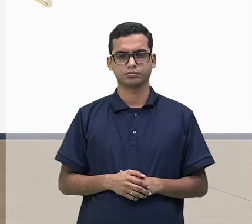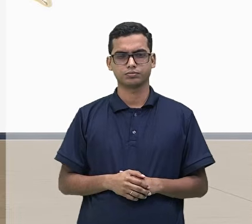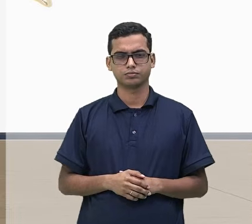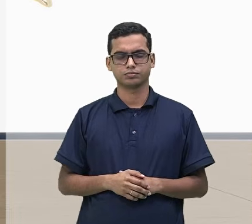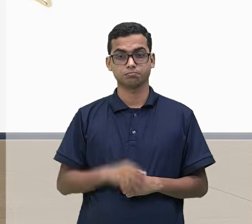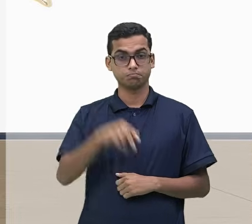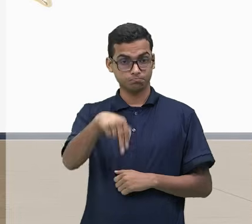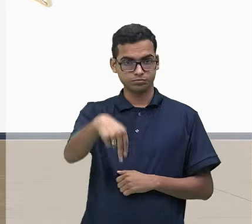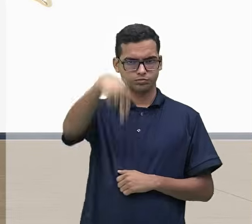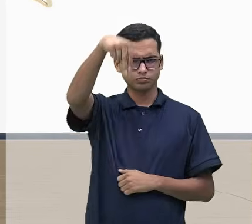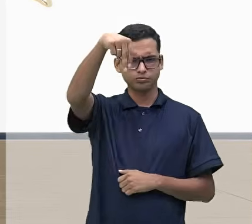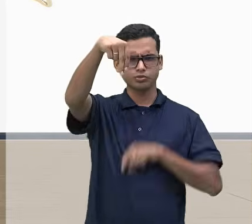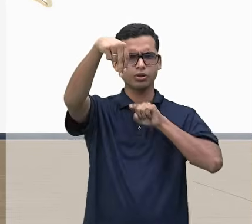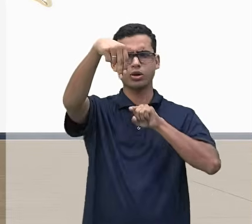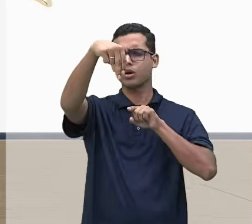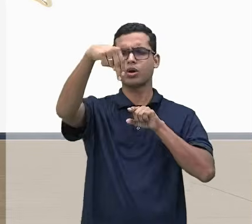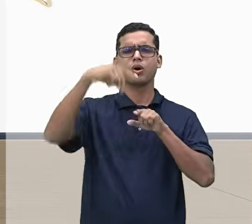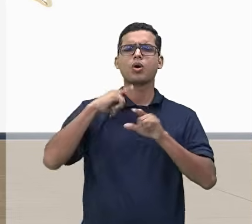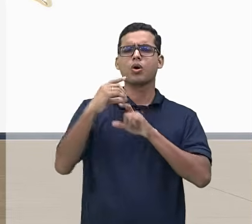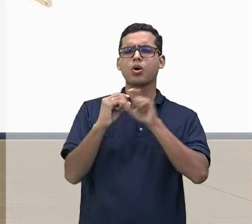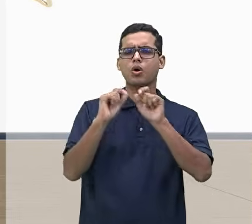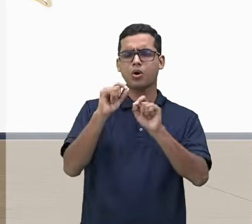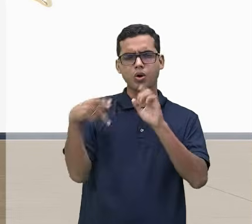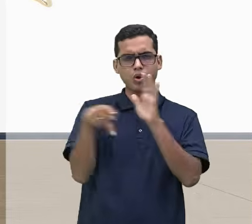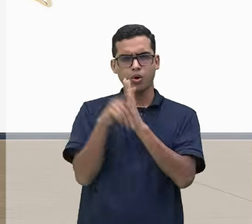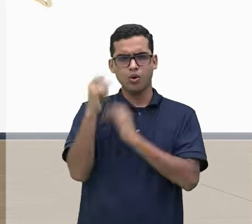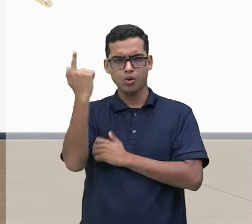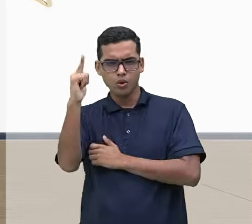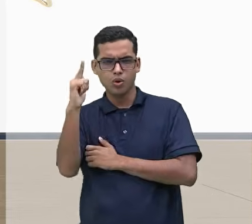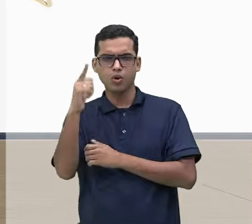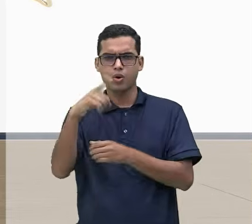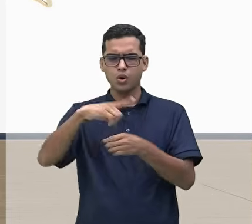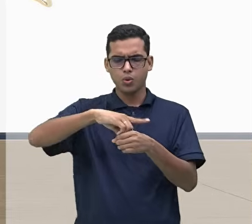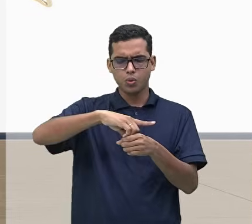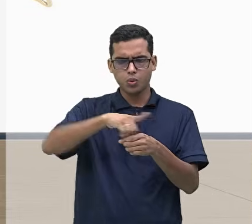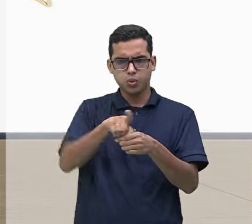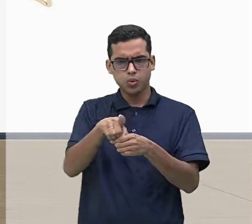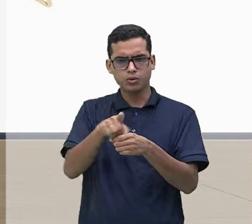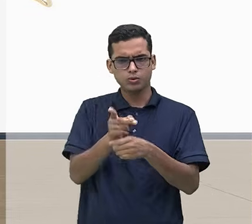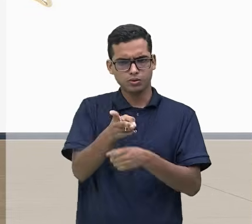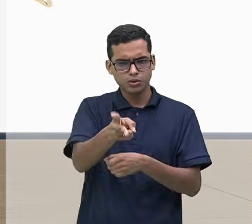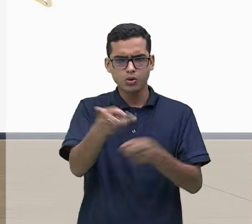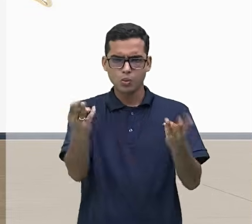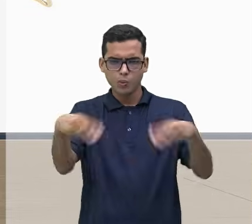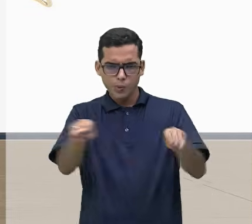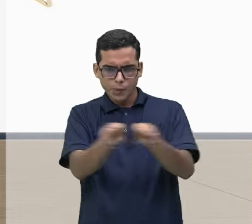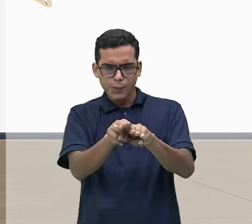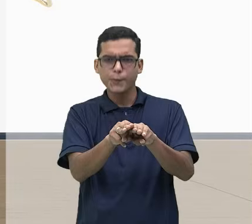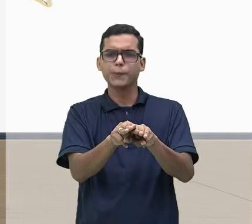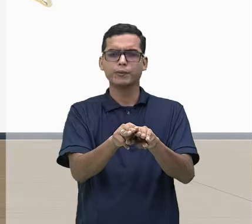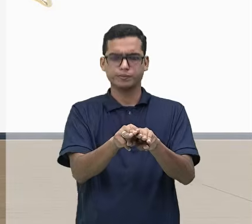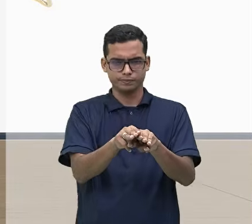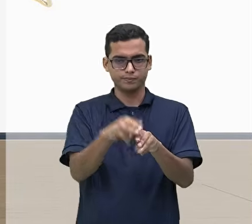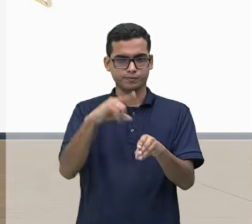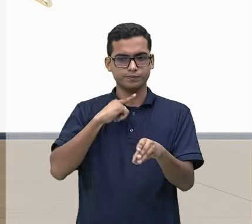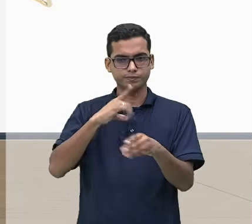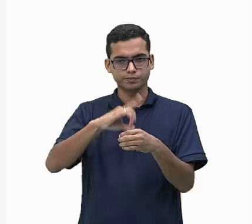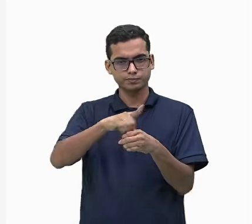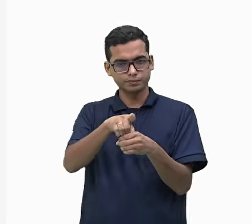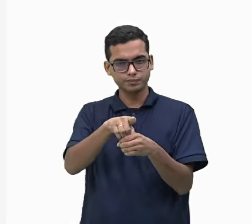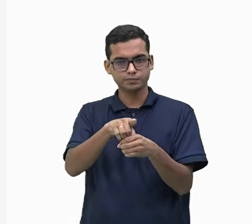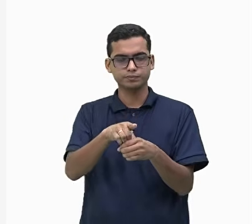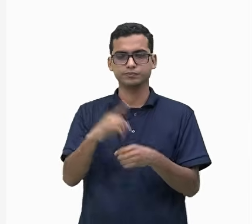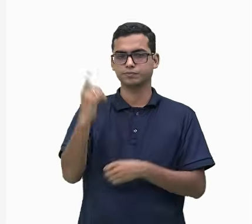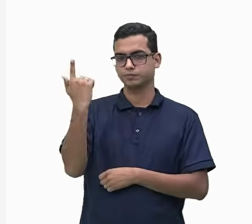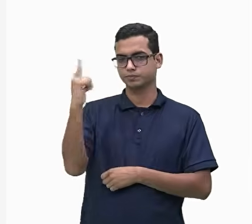parte desse polo magnético, que sempre vai estar ali apontando para o norte, que vem através desse norte geográfico. Então, olha só,